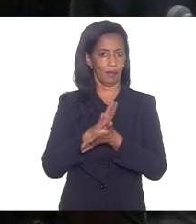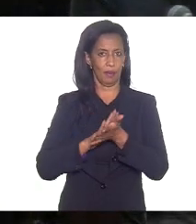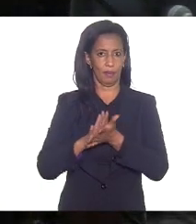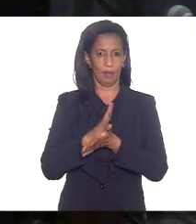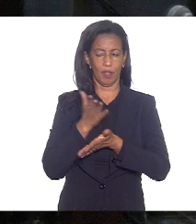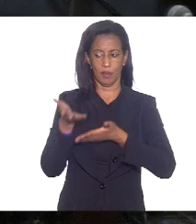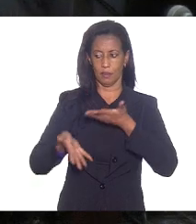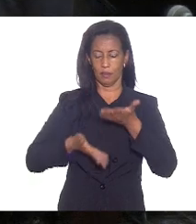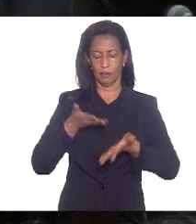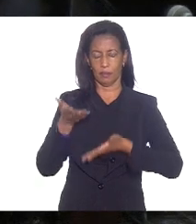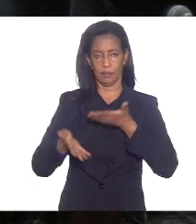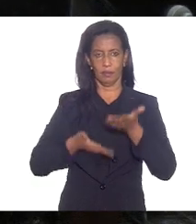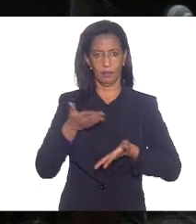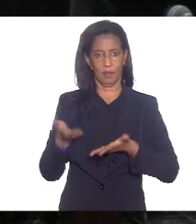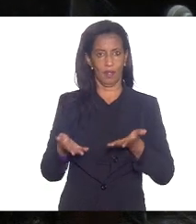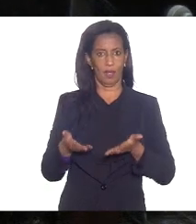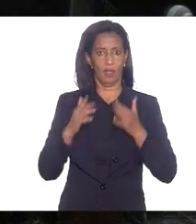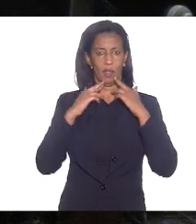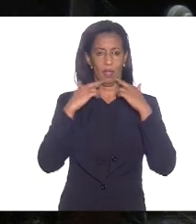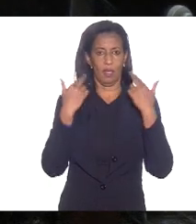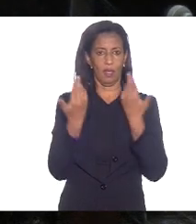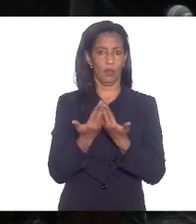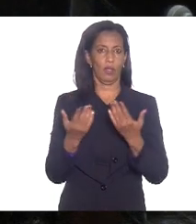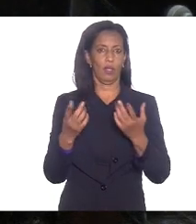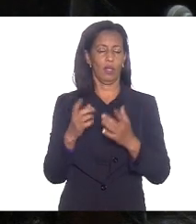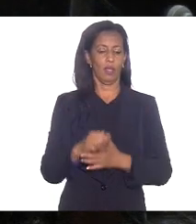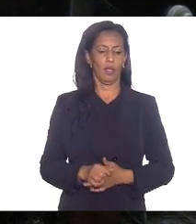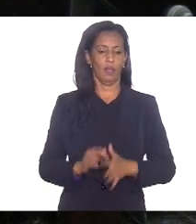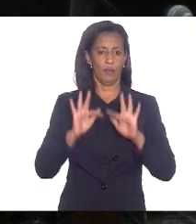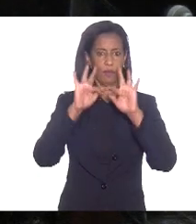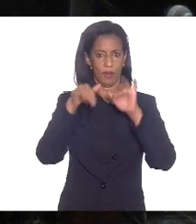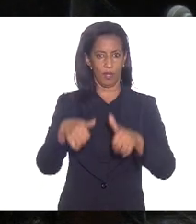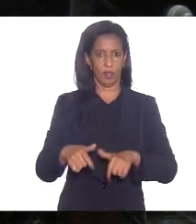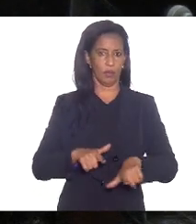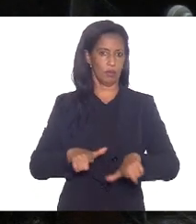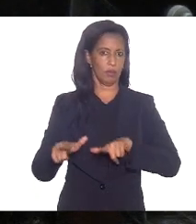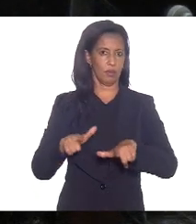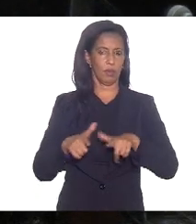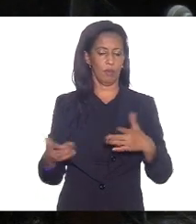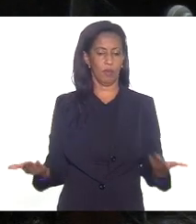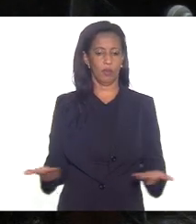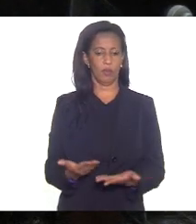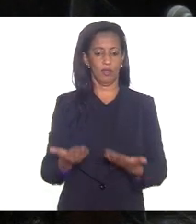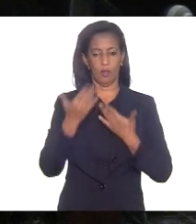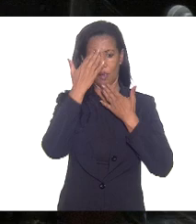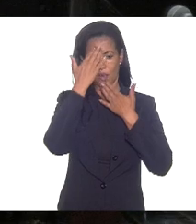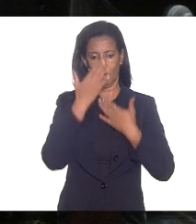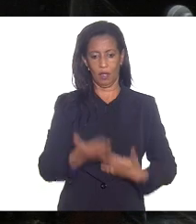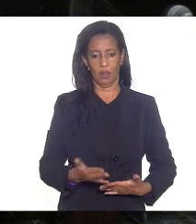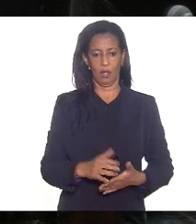havendo a tratar no expediente final, declaro encerrados os trabalhos de hoje,